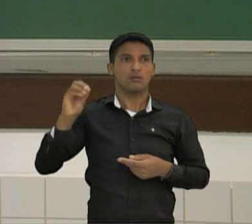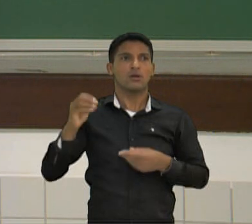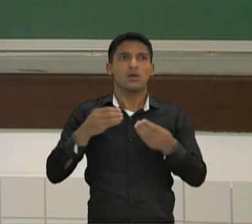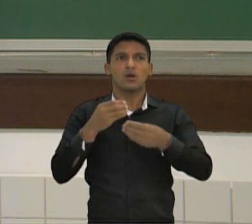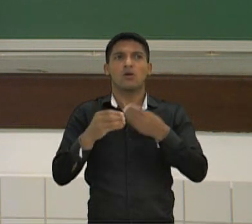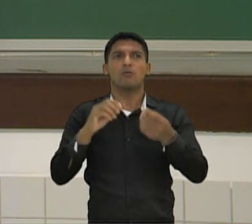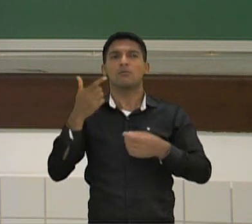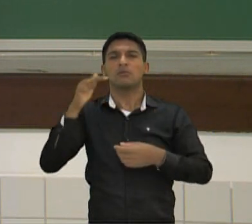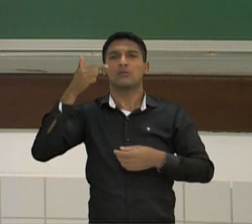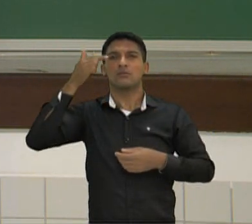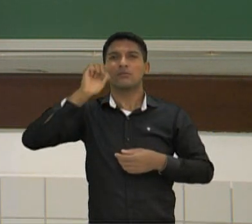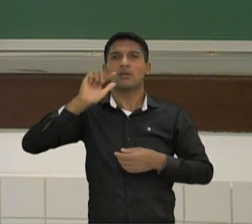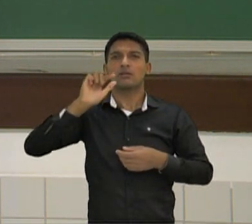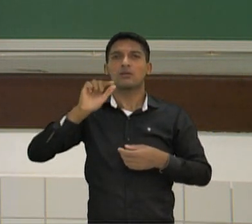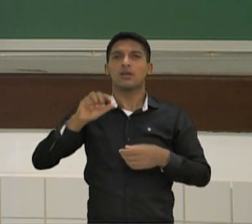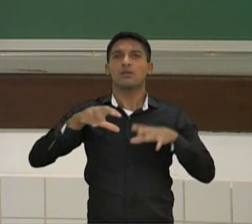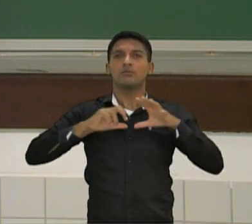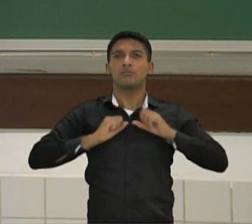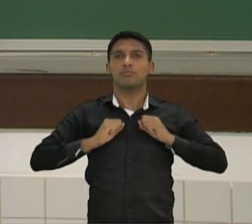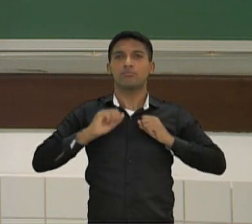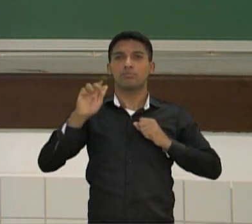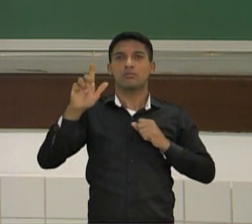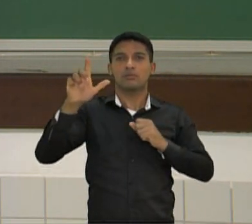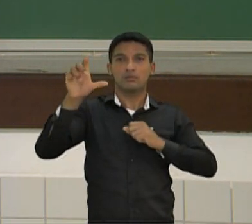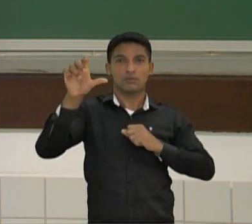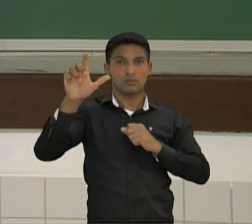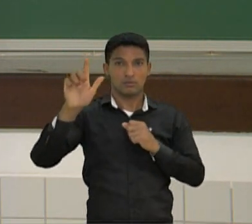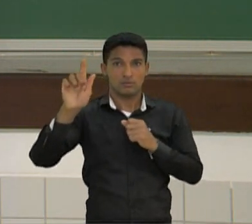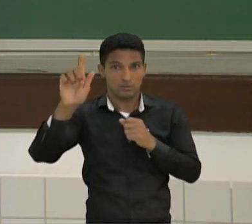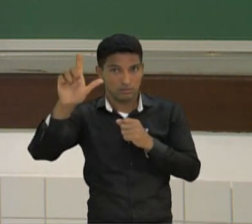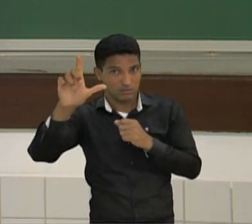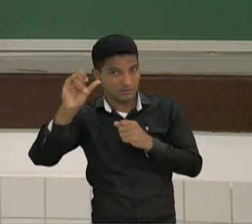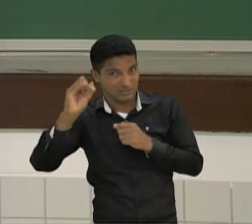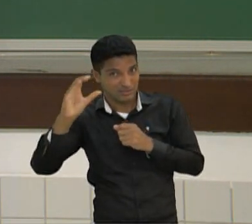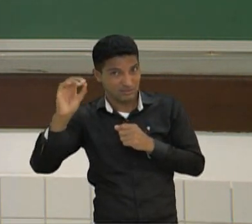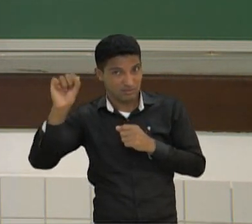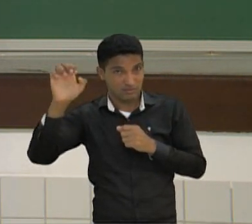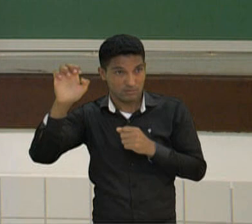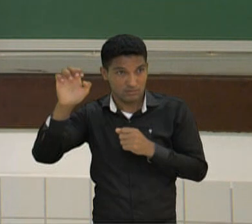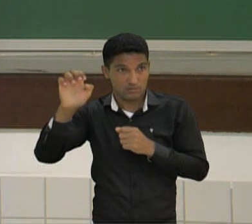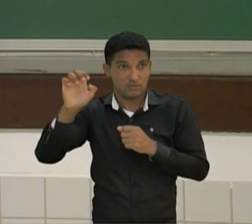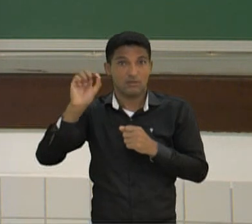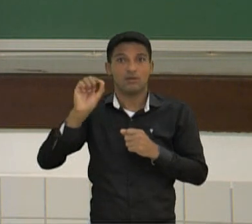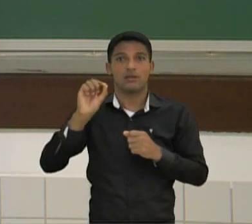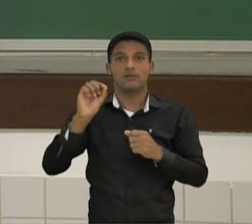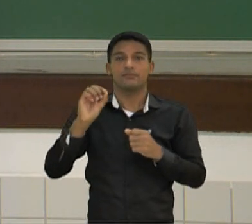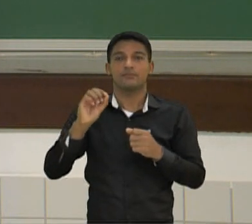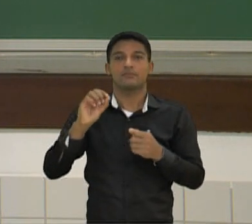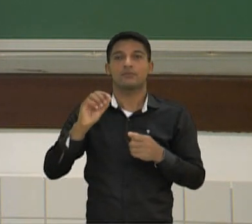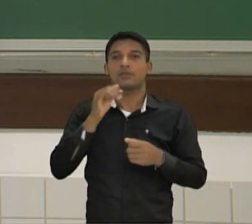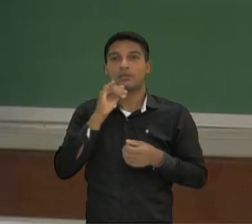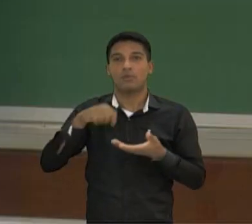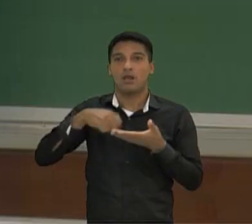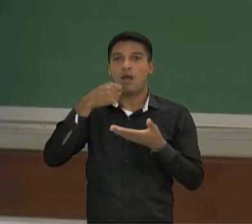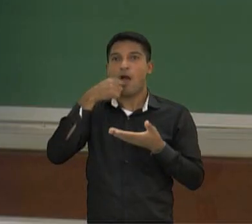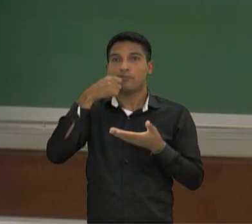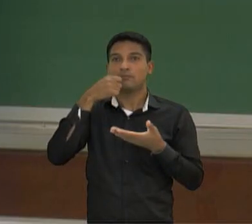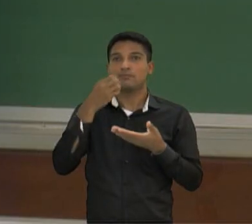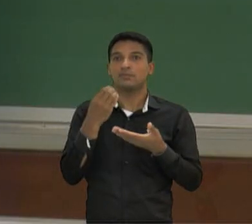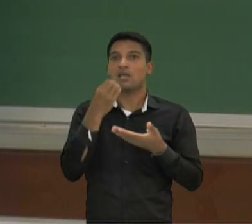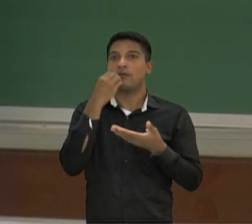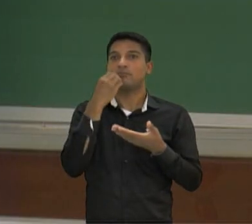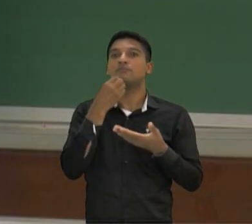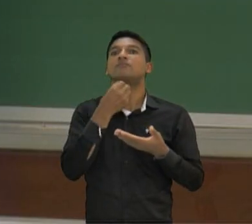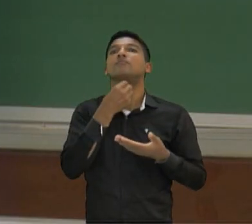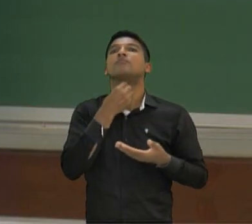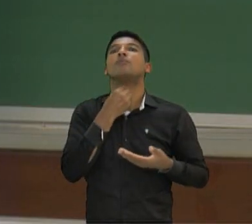sistema digestório vai ser responsável pela quebra de alimentos, aproveitamento de nutrientes e também eliminar o material digerido, não digerido, perdão.